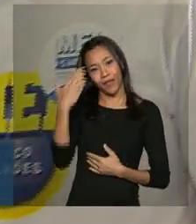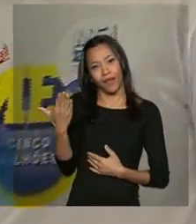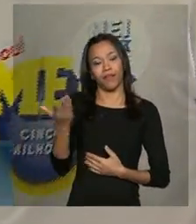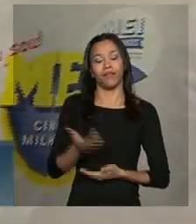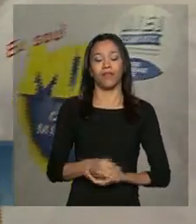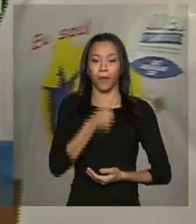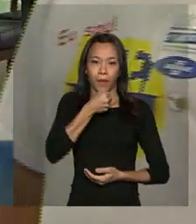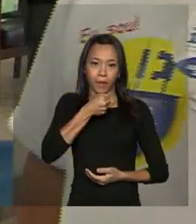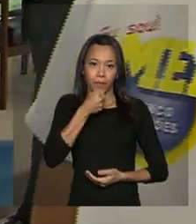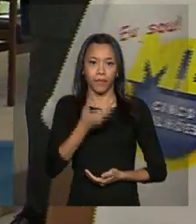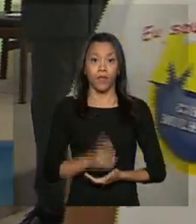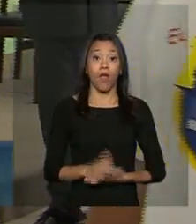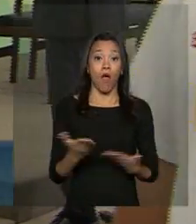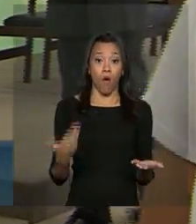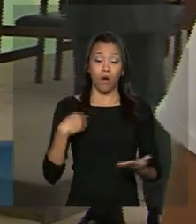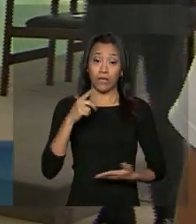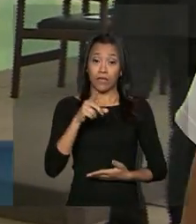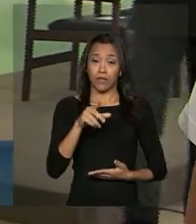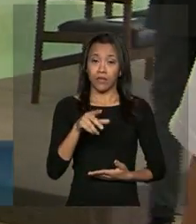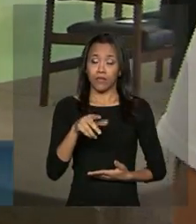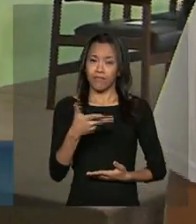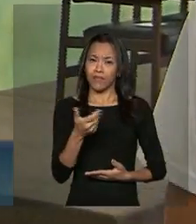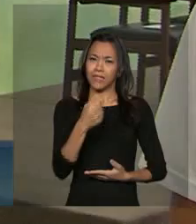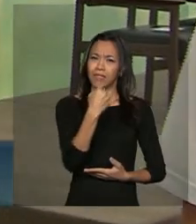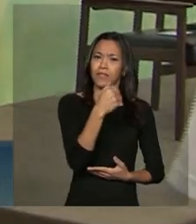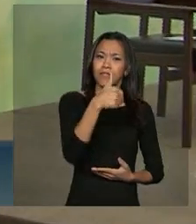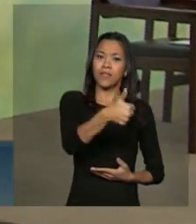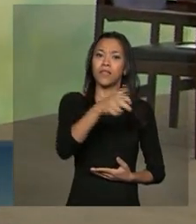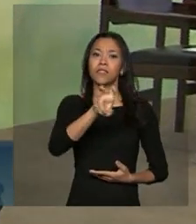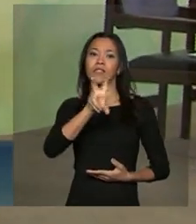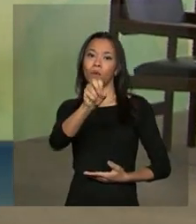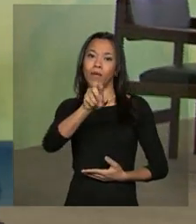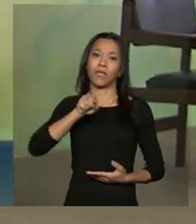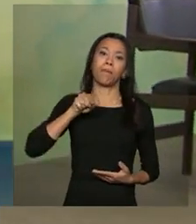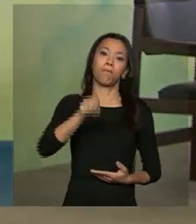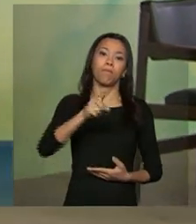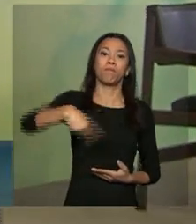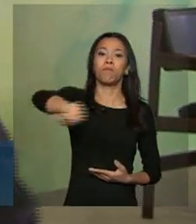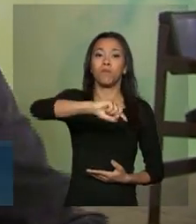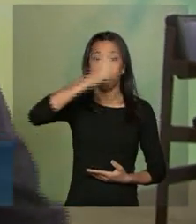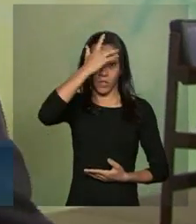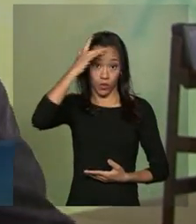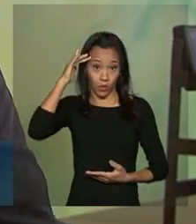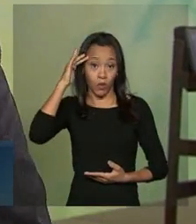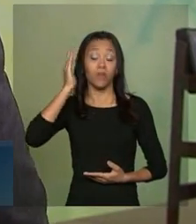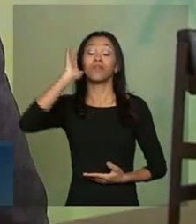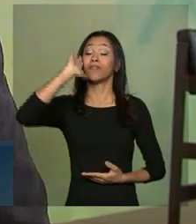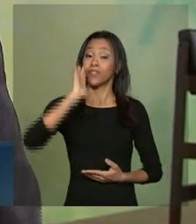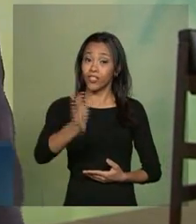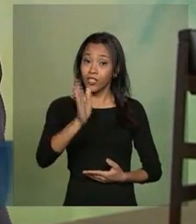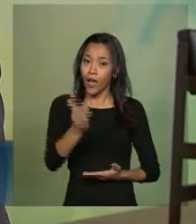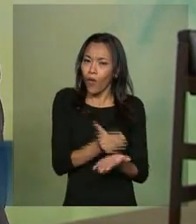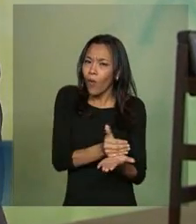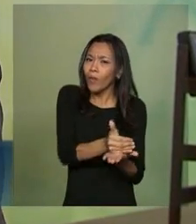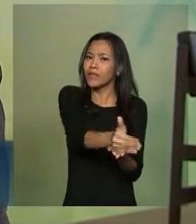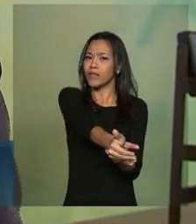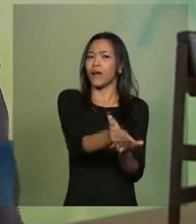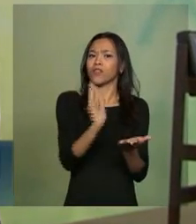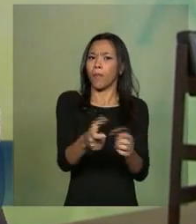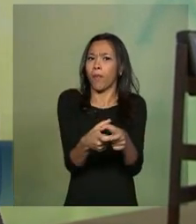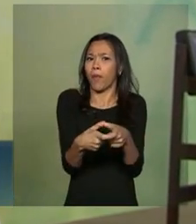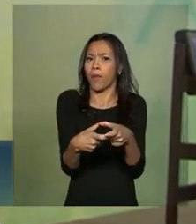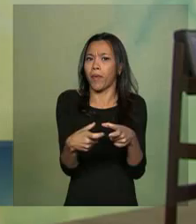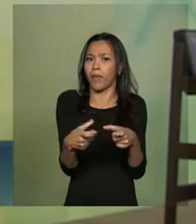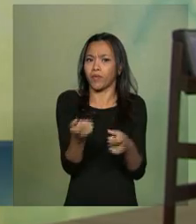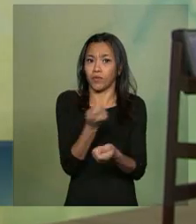participação. Daniela, olha só, cerca de 150 mil empreendedores desses 5 milhões já deram um passo adiante, já cresceram,